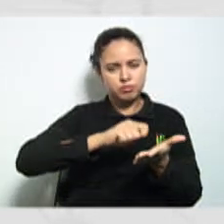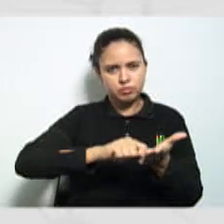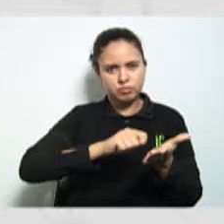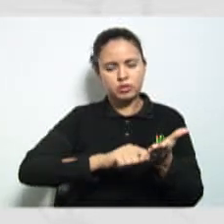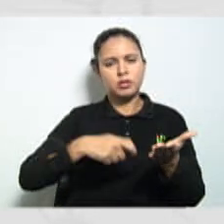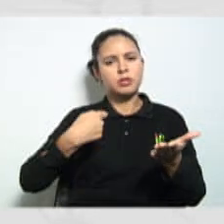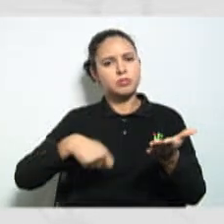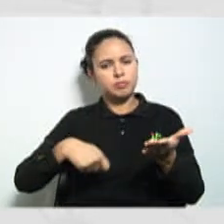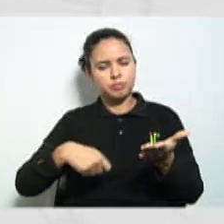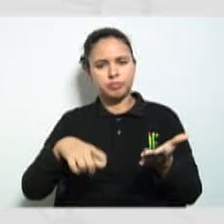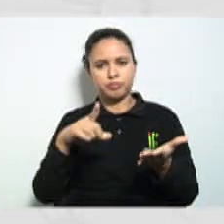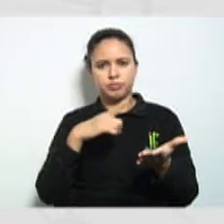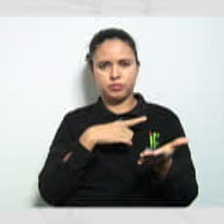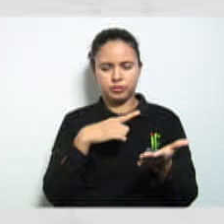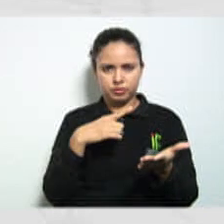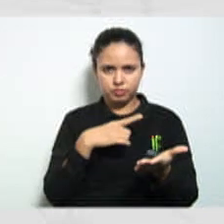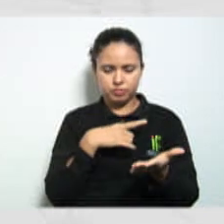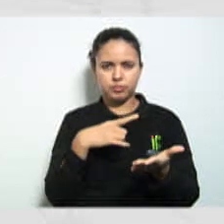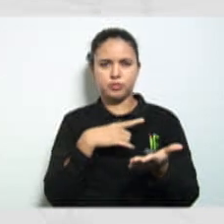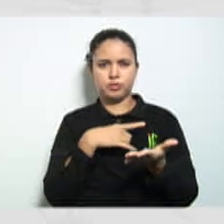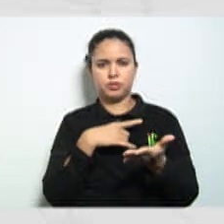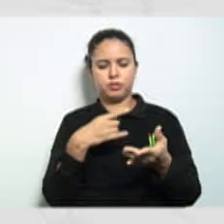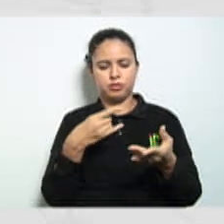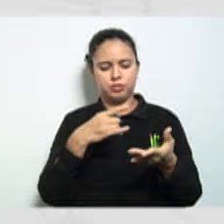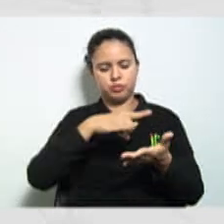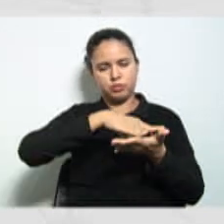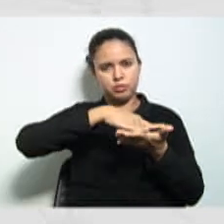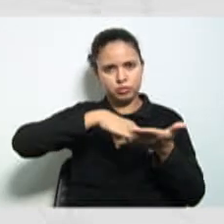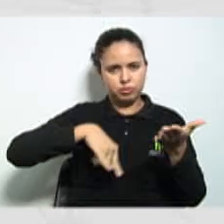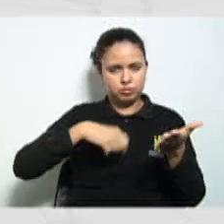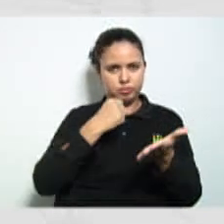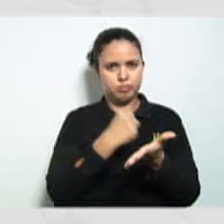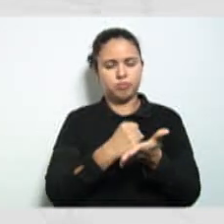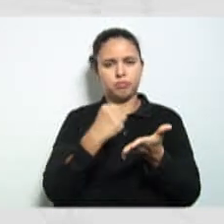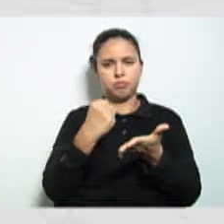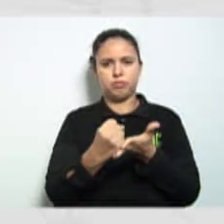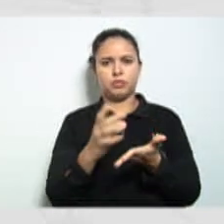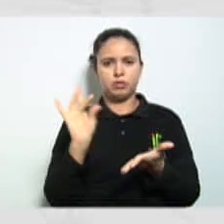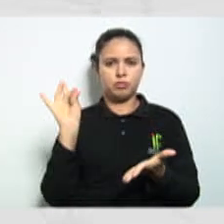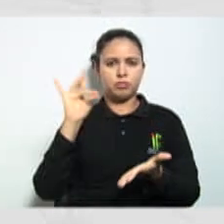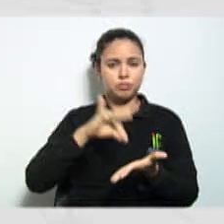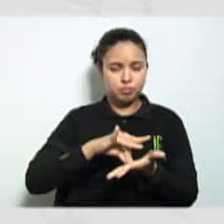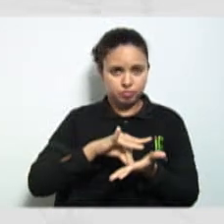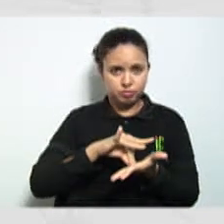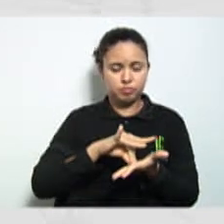um documento hábil e idôneo. Fato